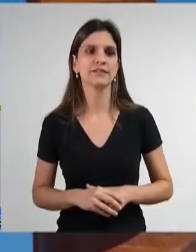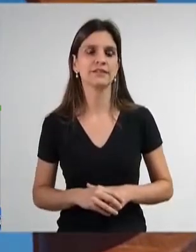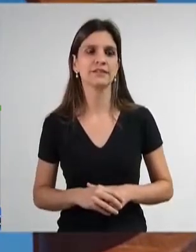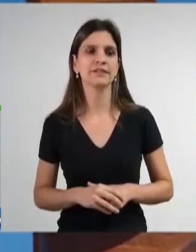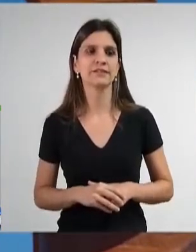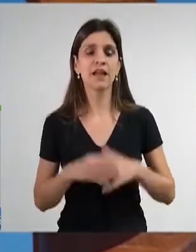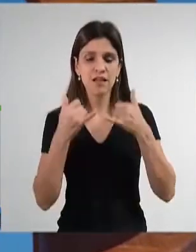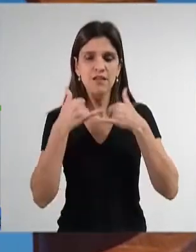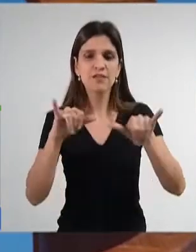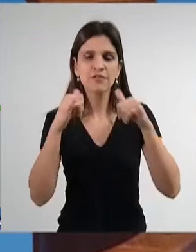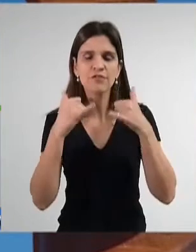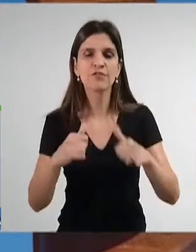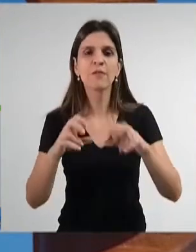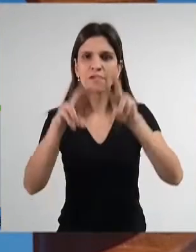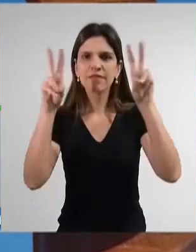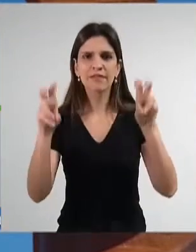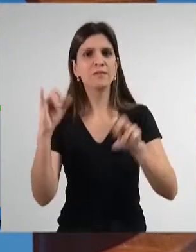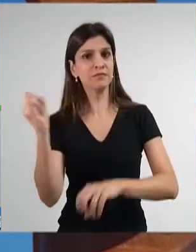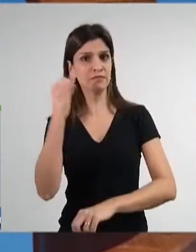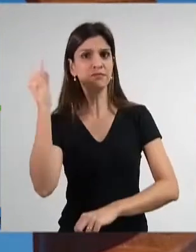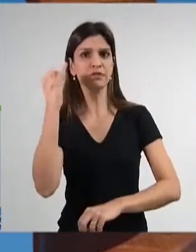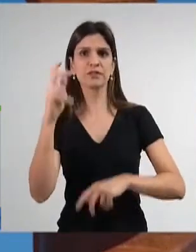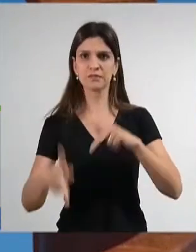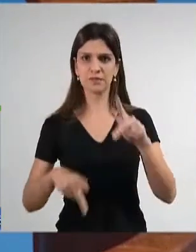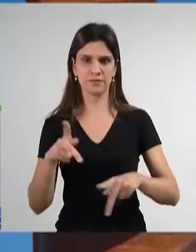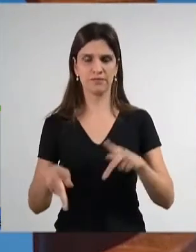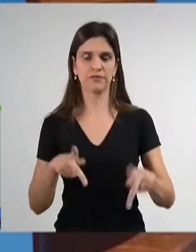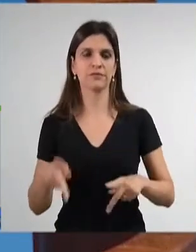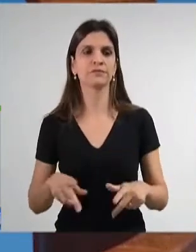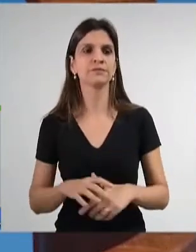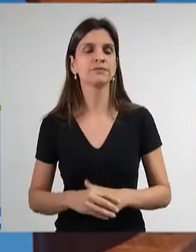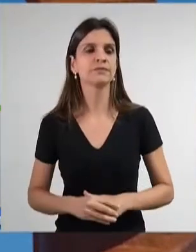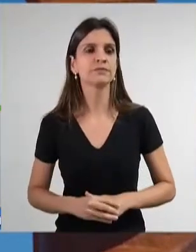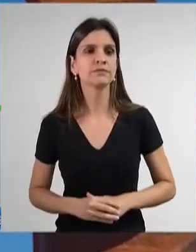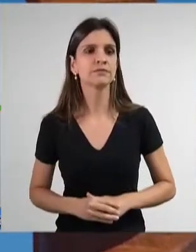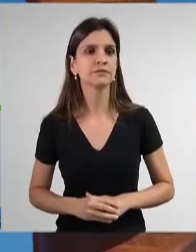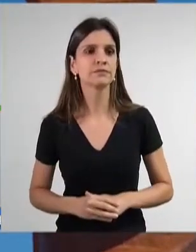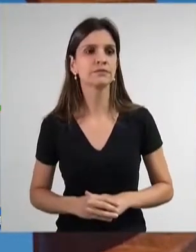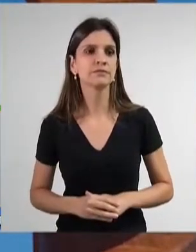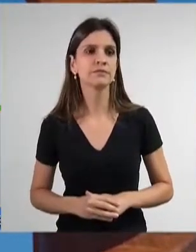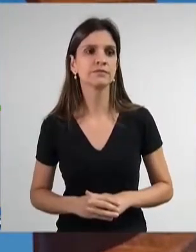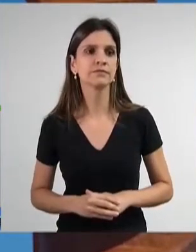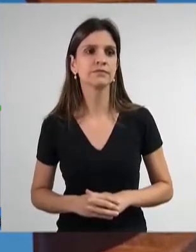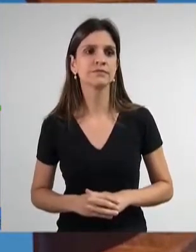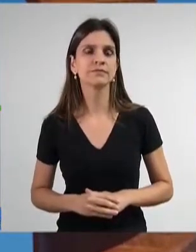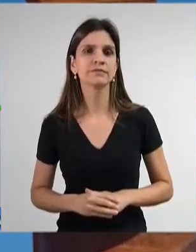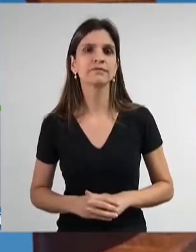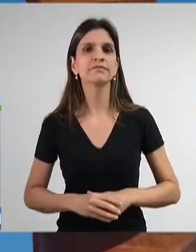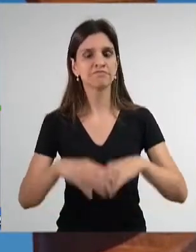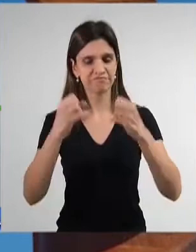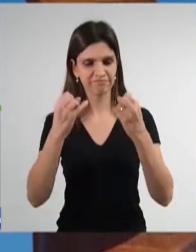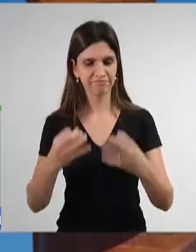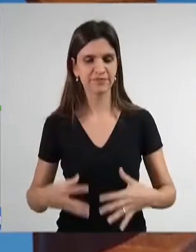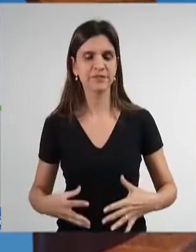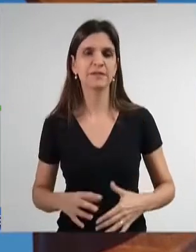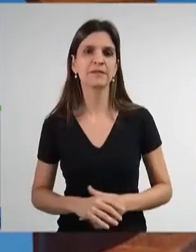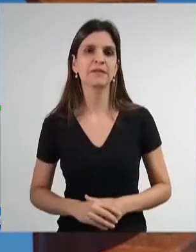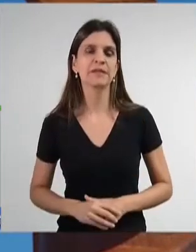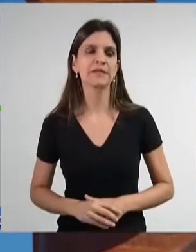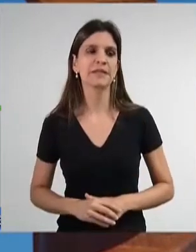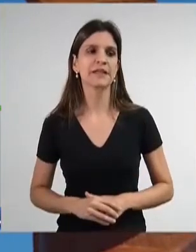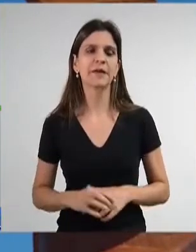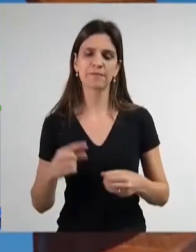nossa população. E hoje eu gostaria de falar a respeito de algo que aconteceu esse final de semana em Dourados e